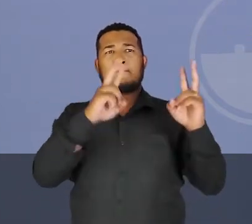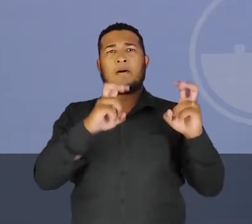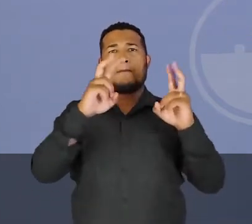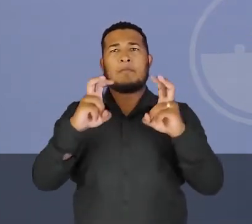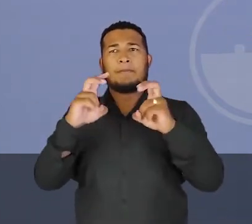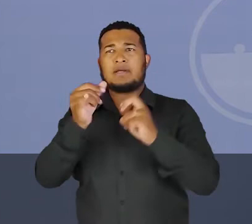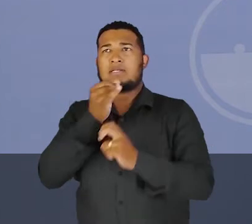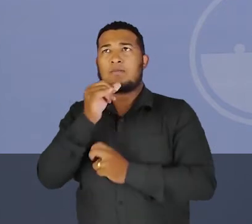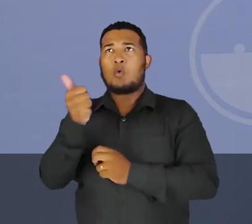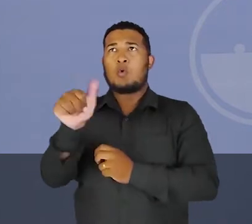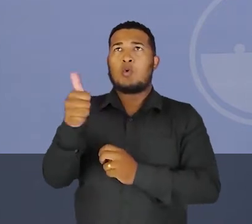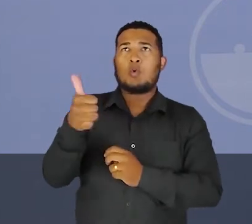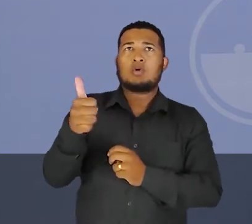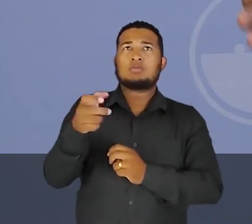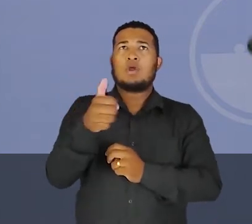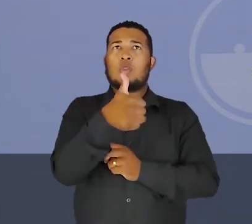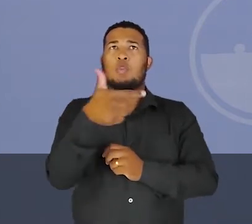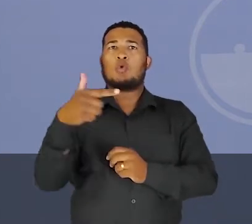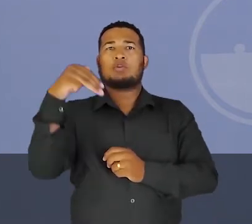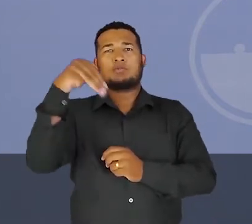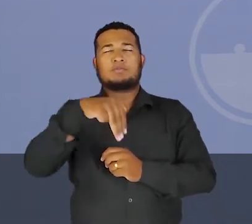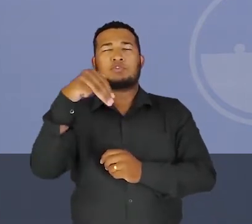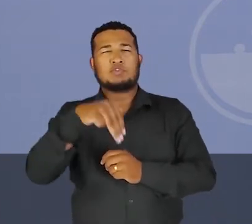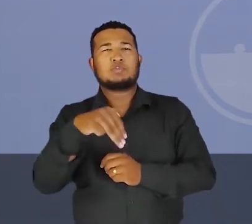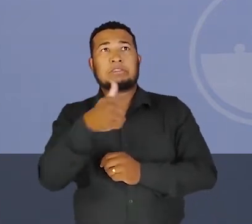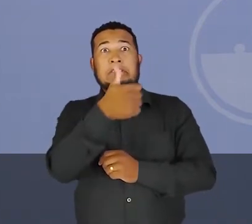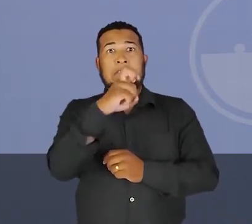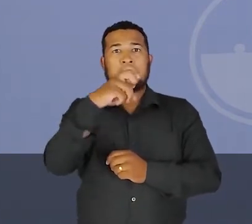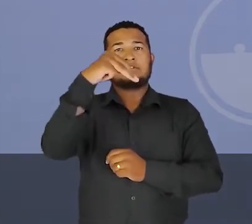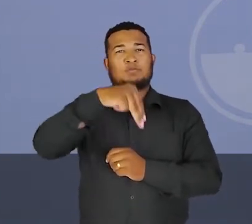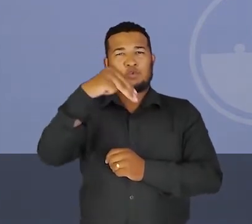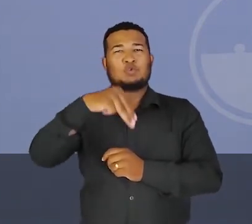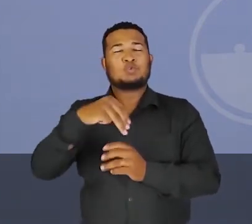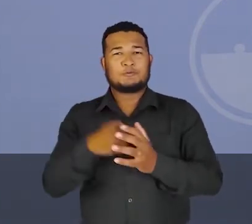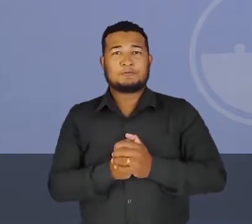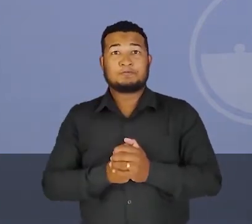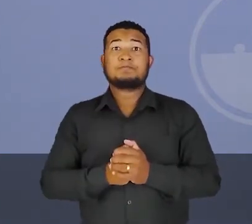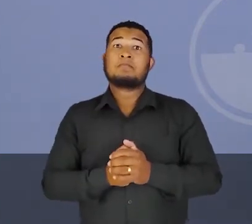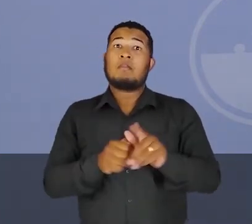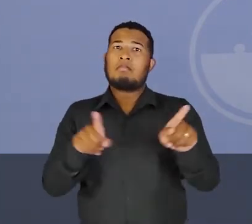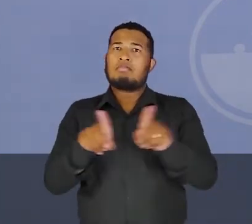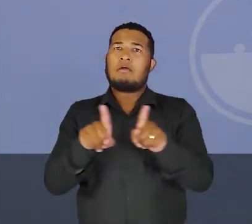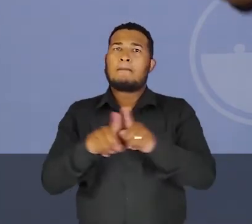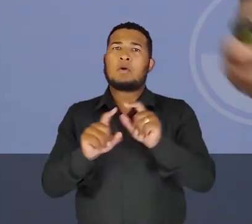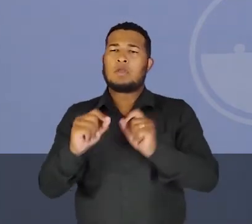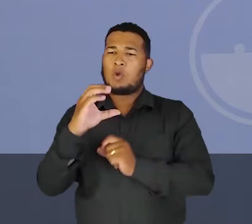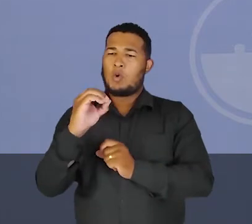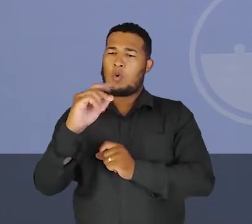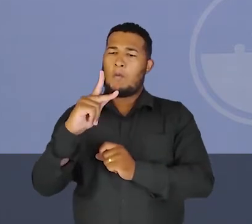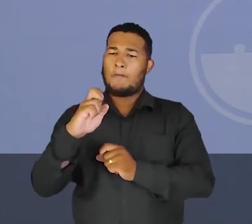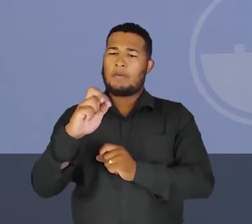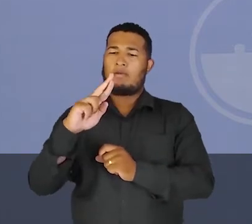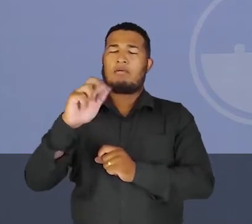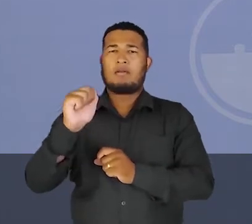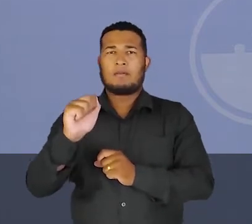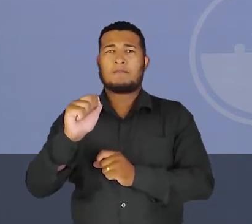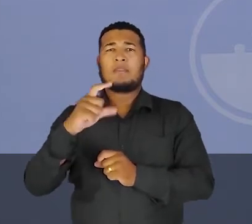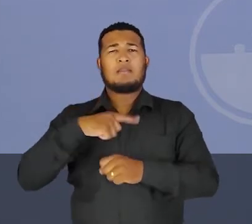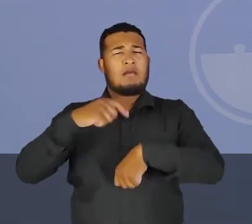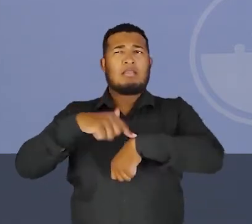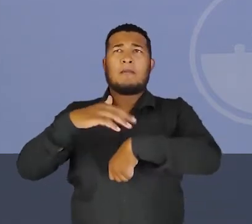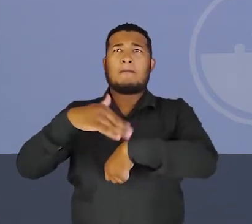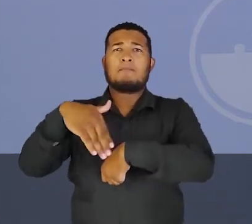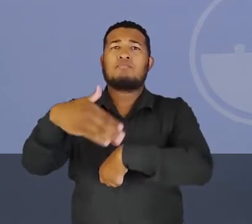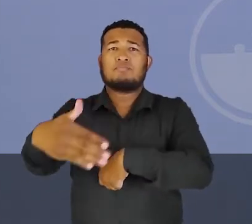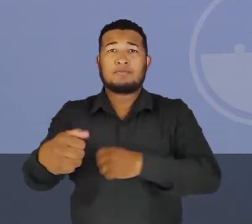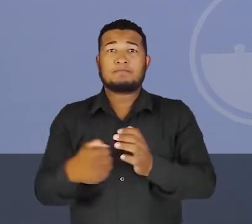de 11, 12, 15 minutos. Enfim, as óperas, que são prolongadas, e temos as artes